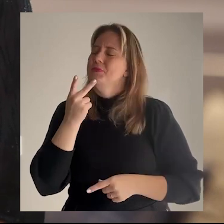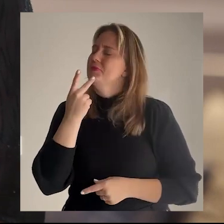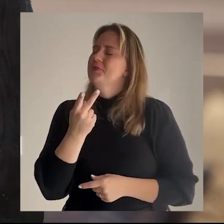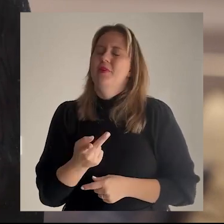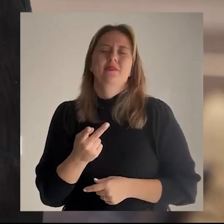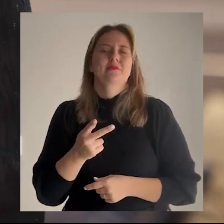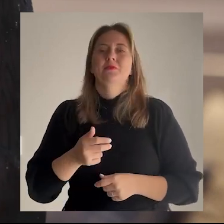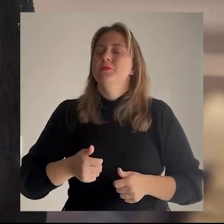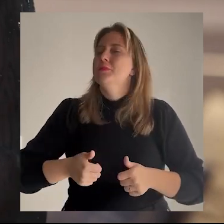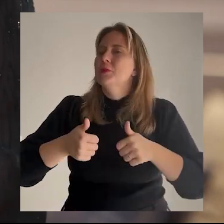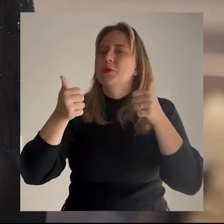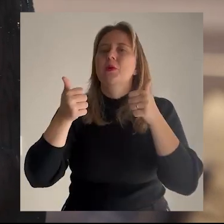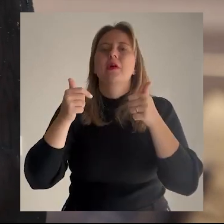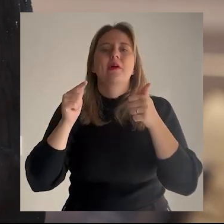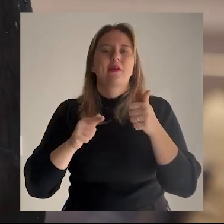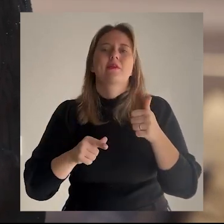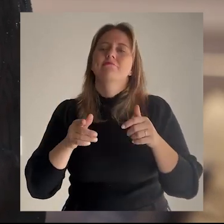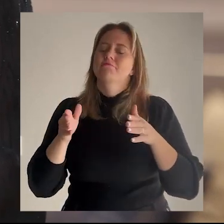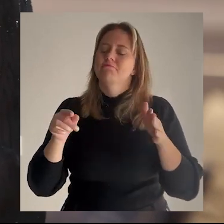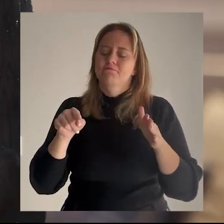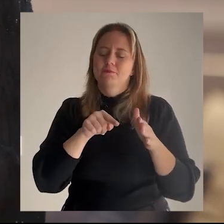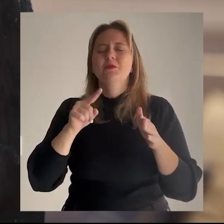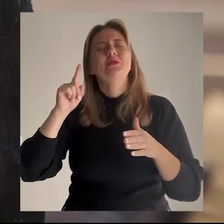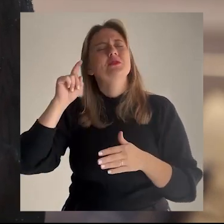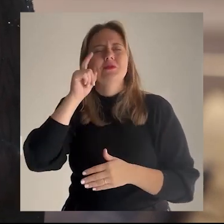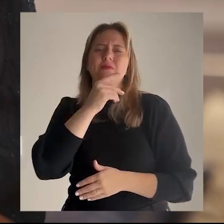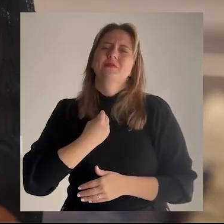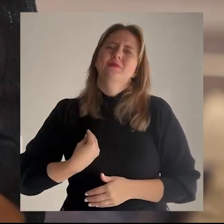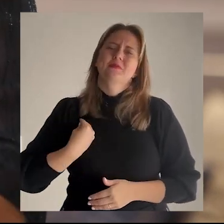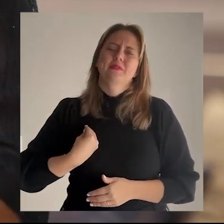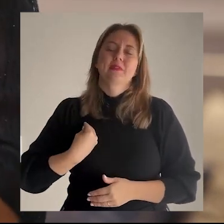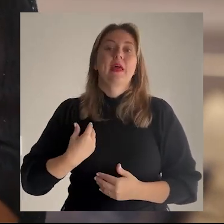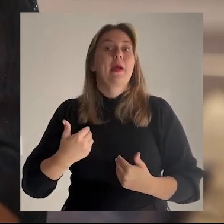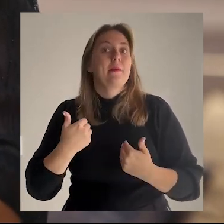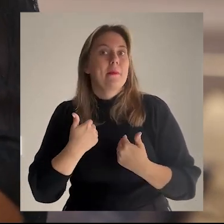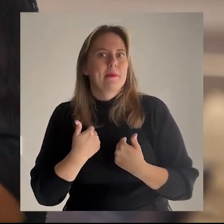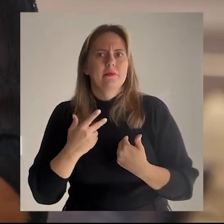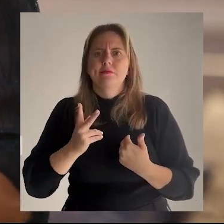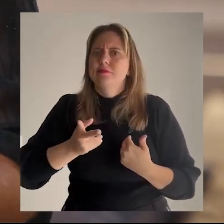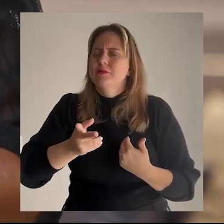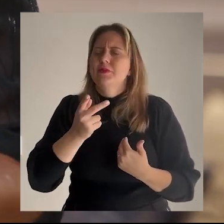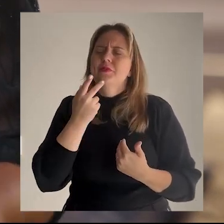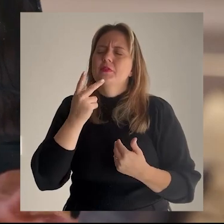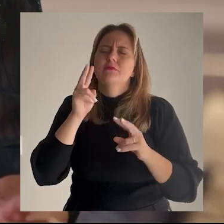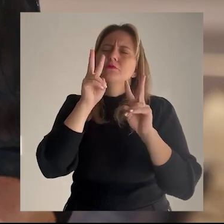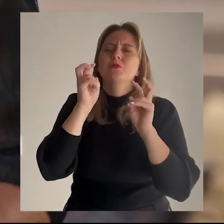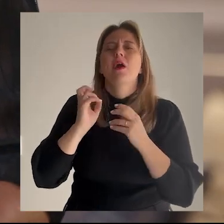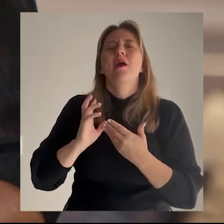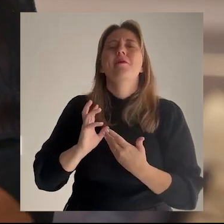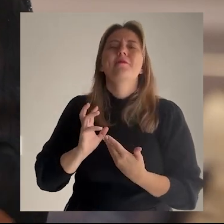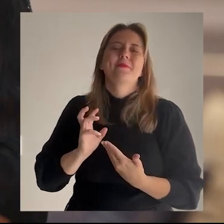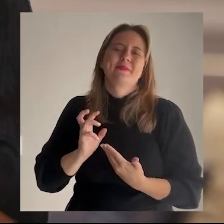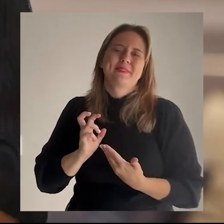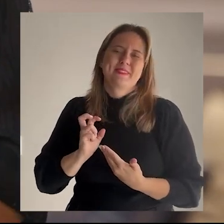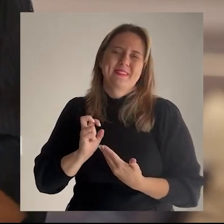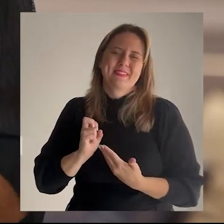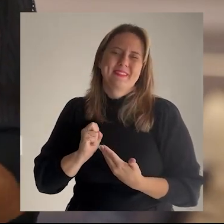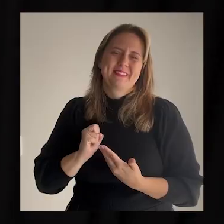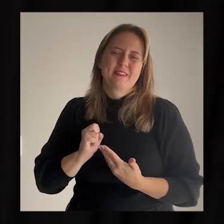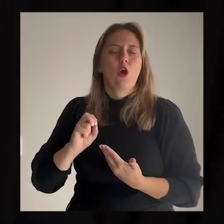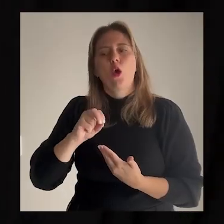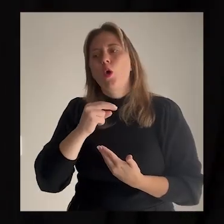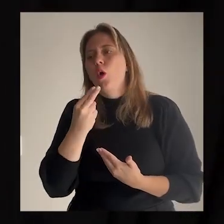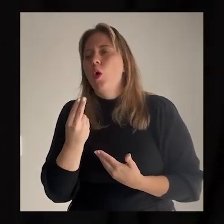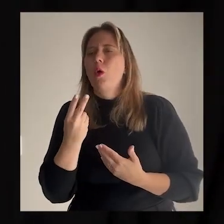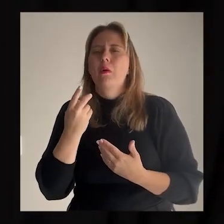melhores composições, elas vêm assim. E as minhas composições geralmente sempre falando de amor. Sempre vem falando ou